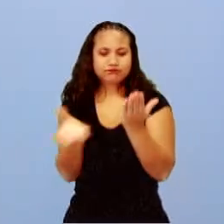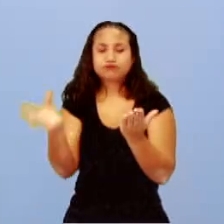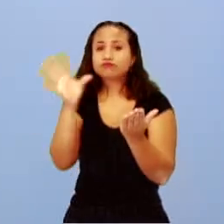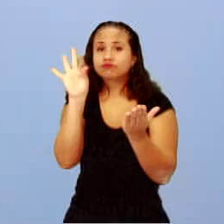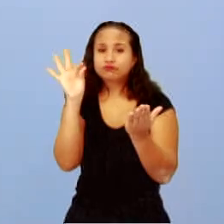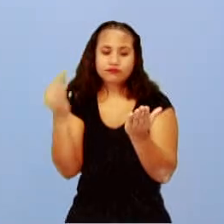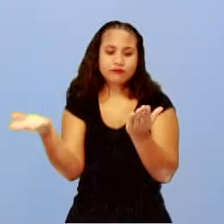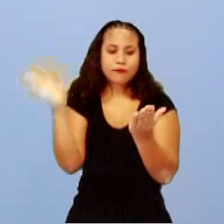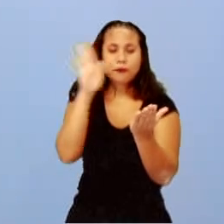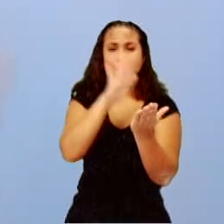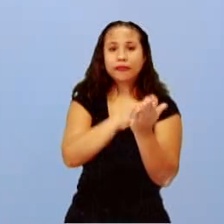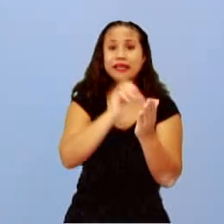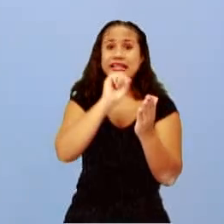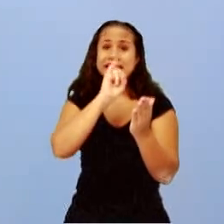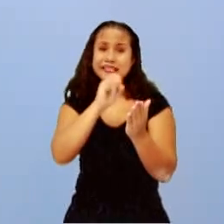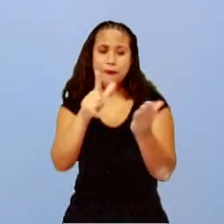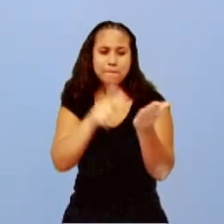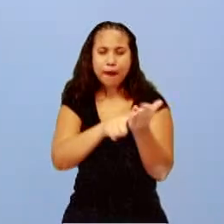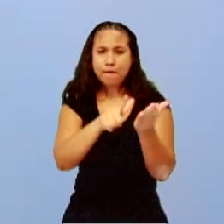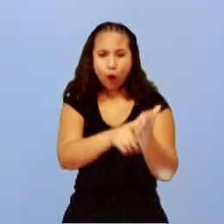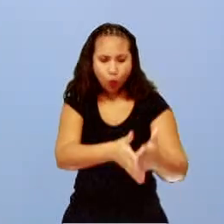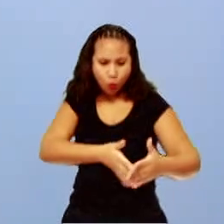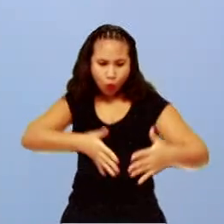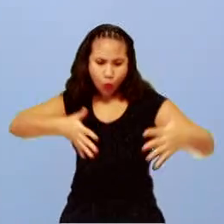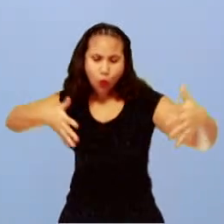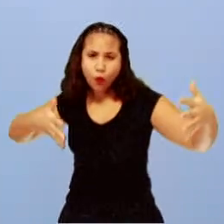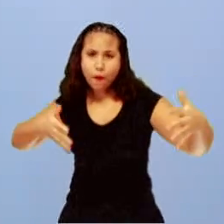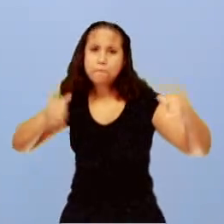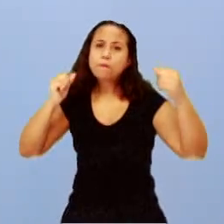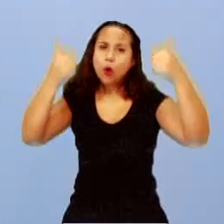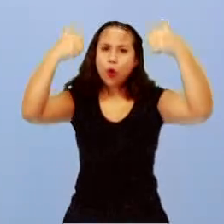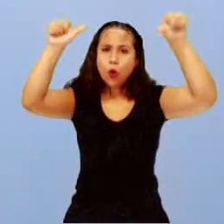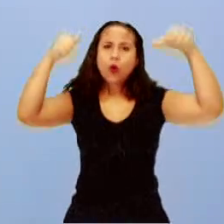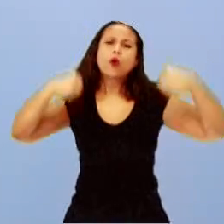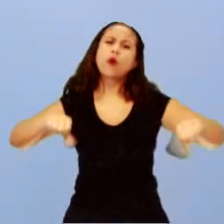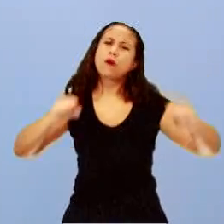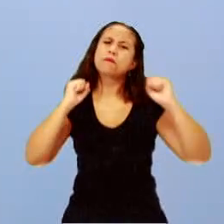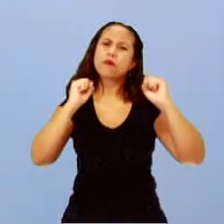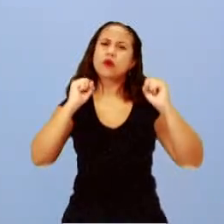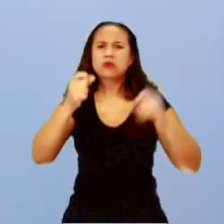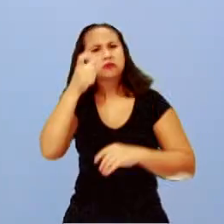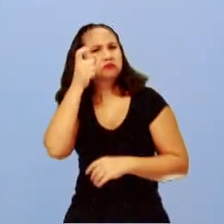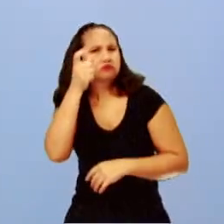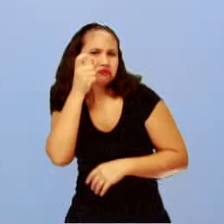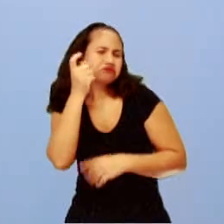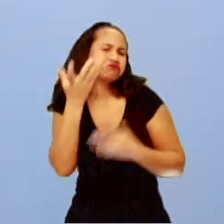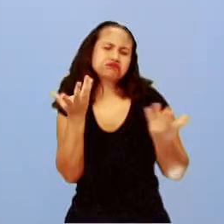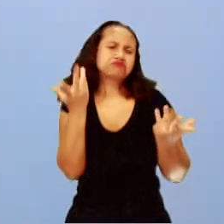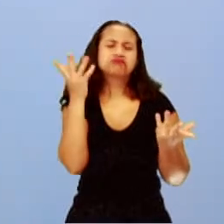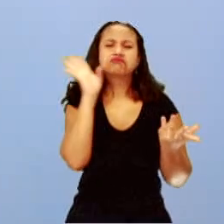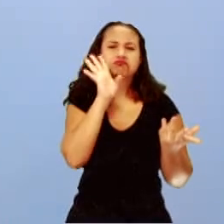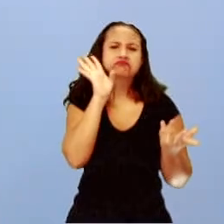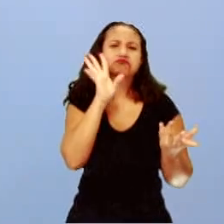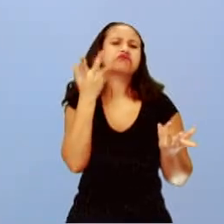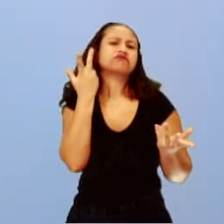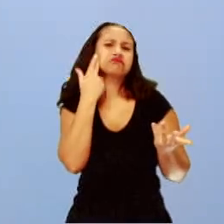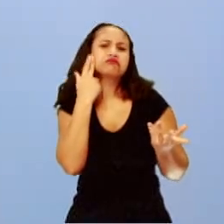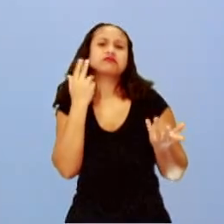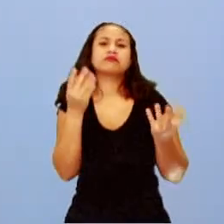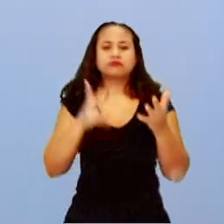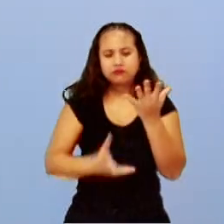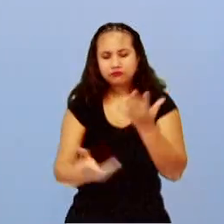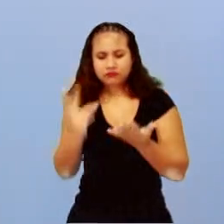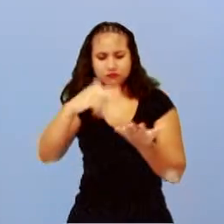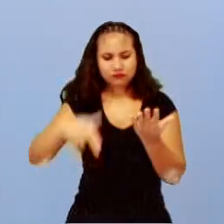tiverem uma folha grande que possa fazer um cartaz, eu acho que fica mais interessante, tá? E aí vocês vão recortar